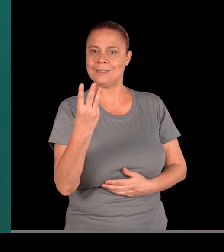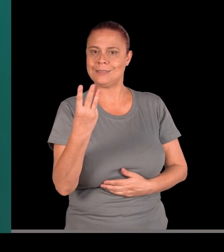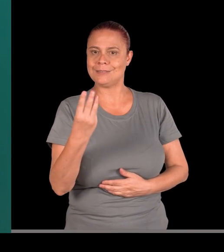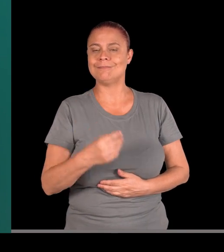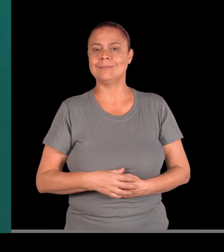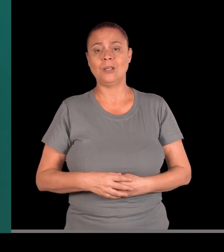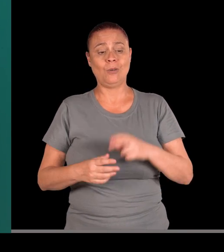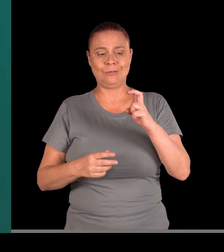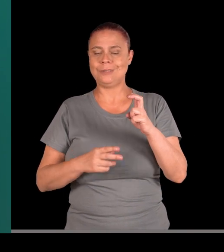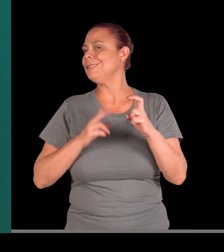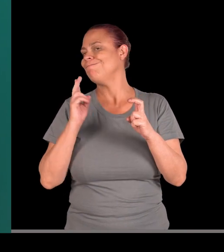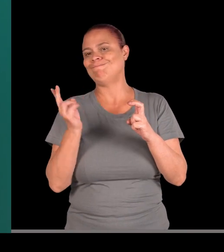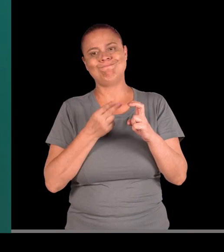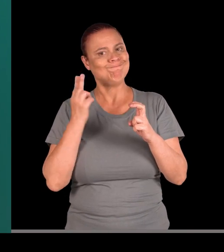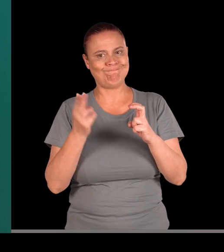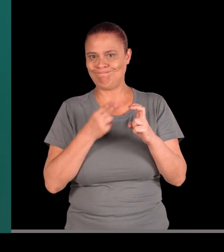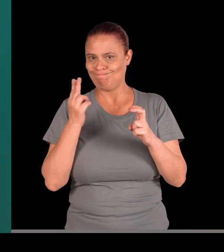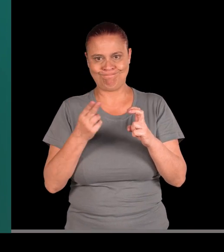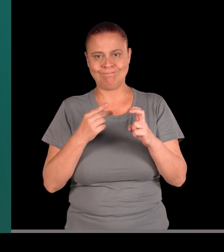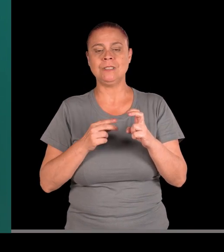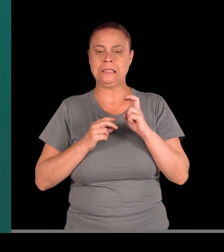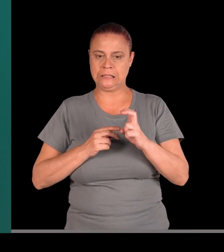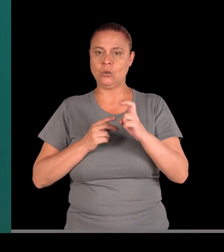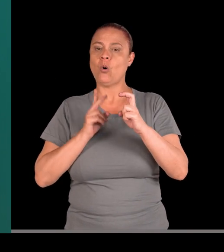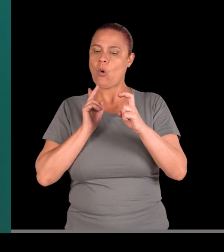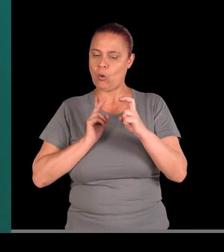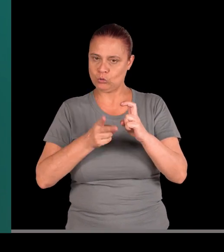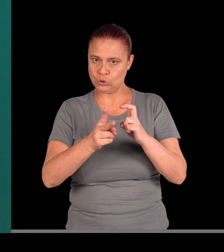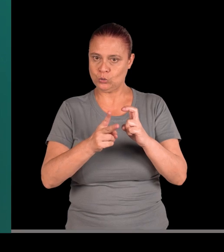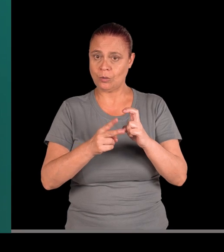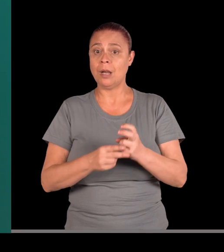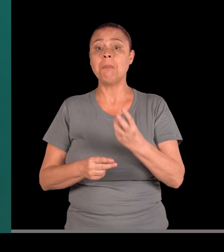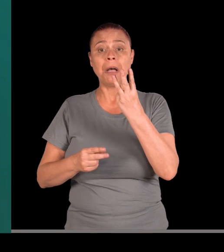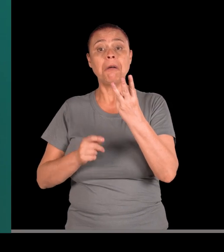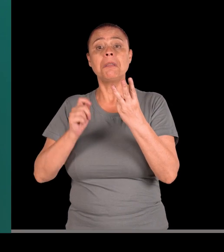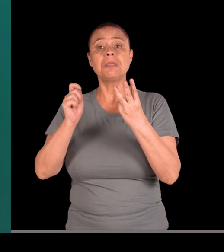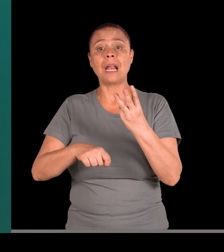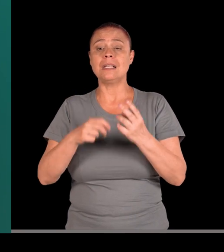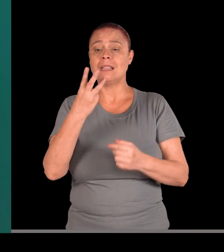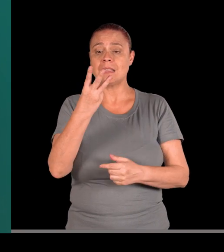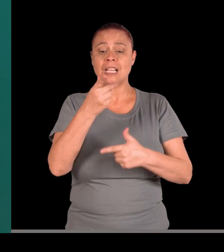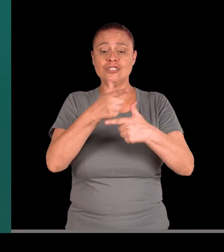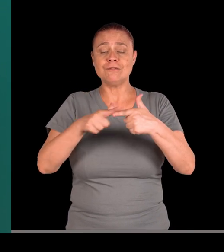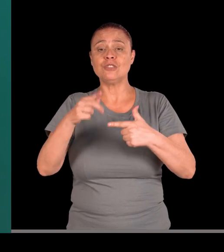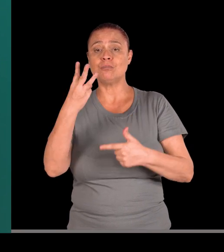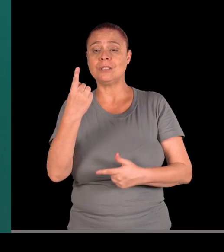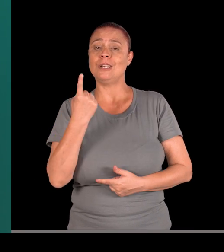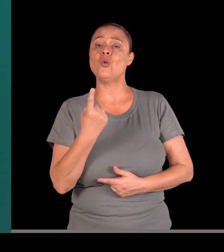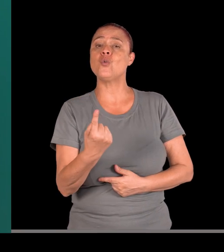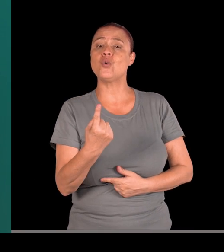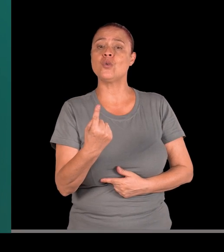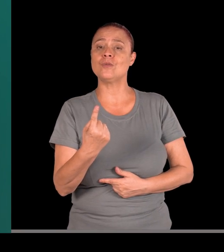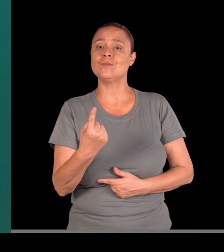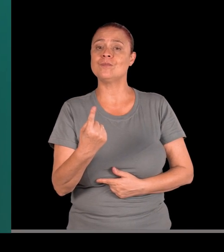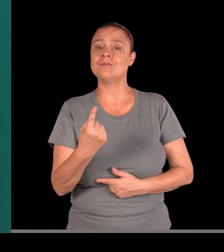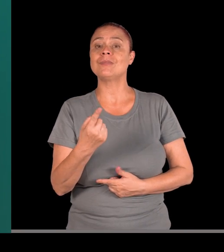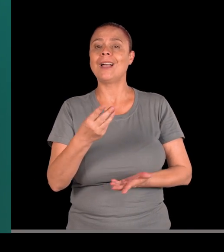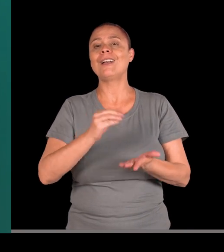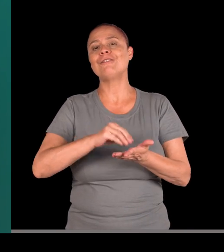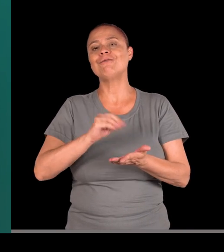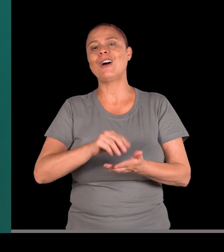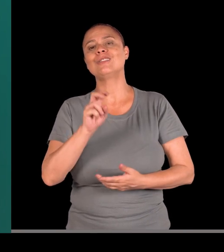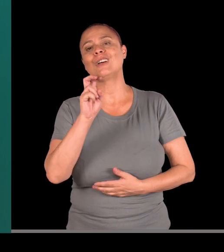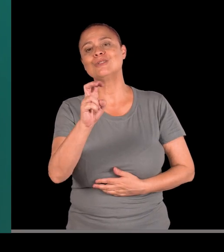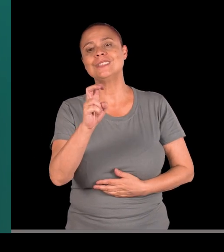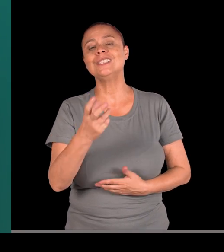3. O 5 eu não posso dividir por 3, ele permanece. Mas o 3 eu posso. 3 dividido por 3 dá 1.